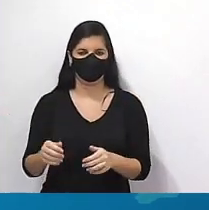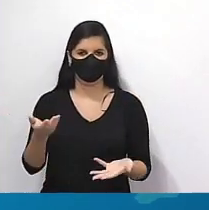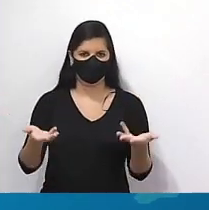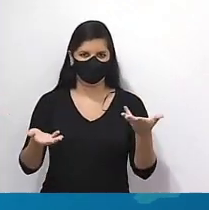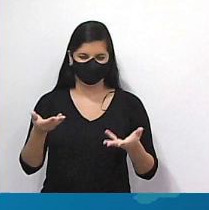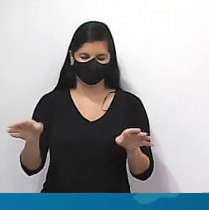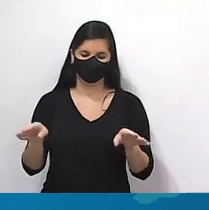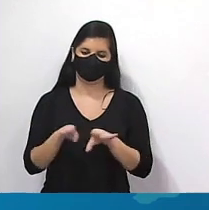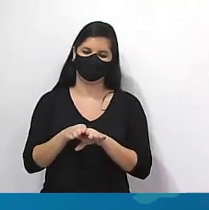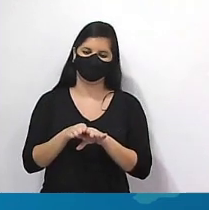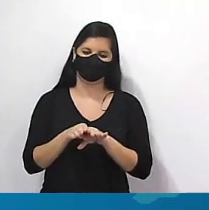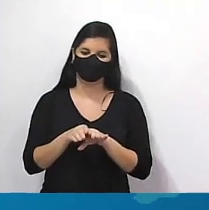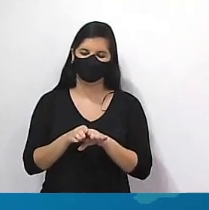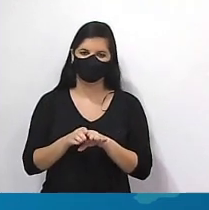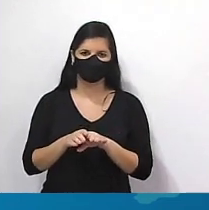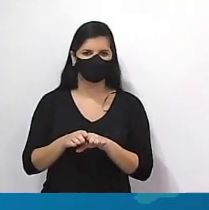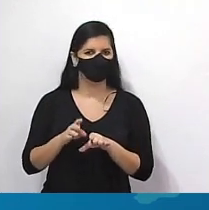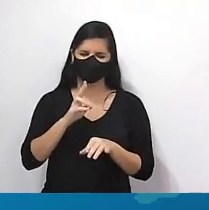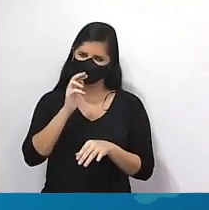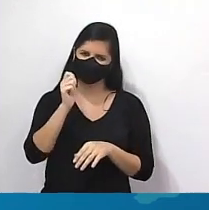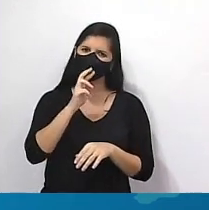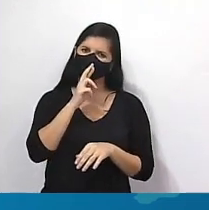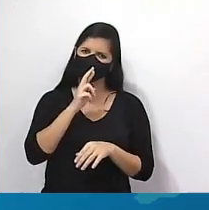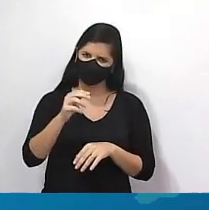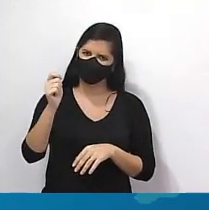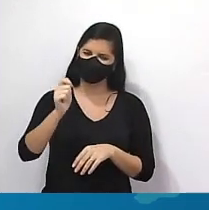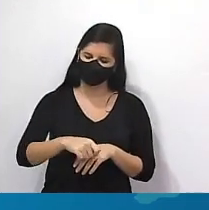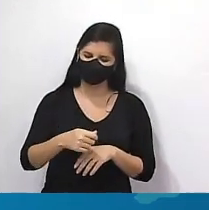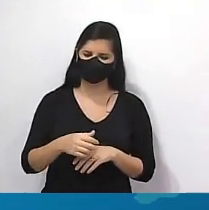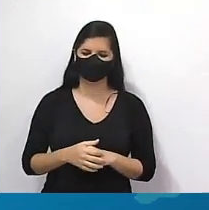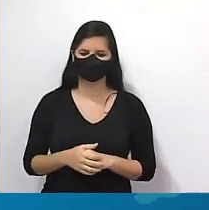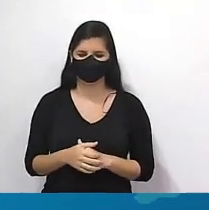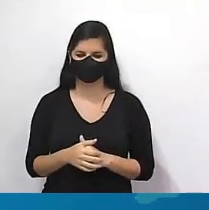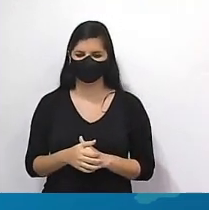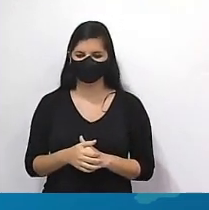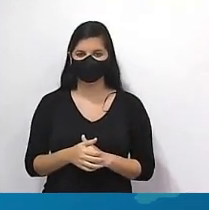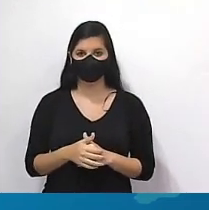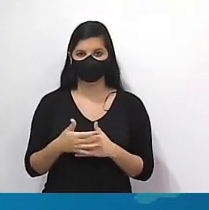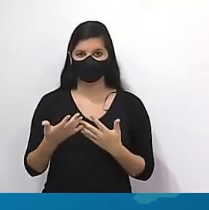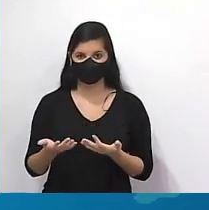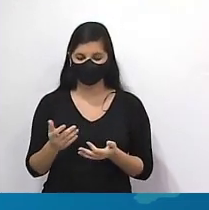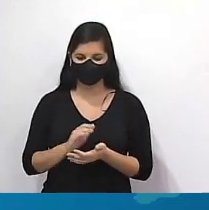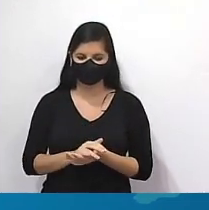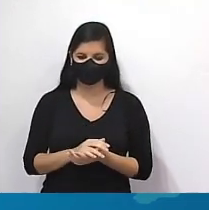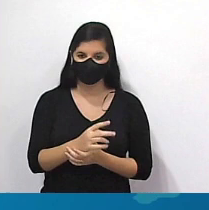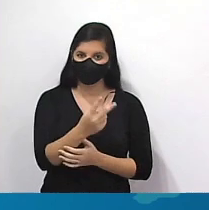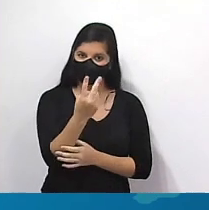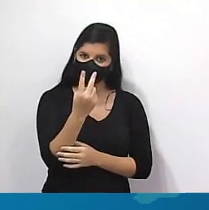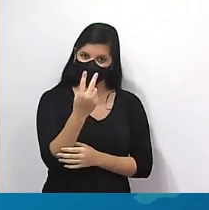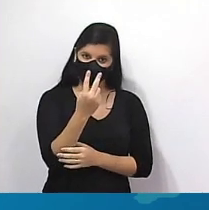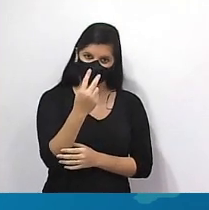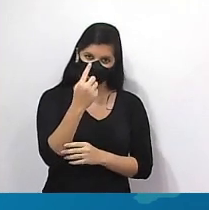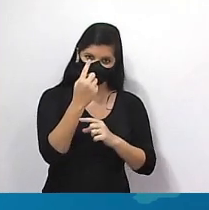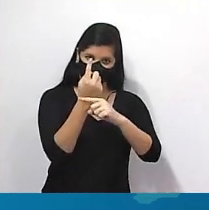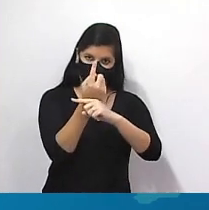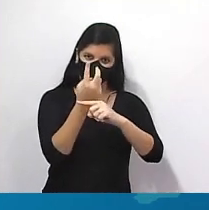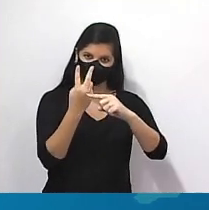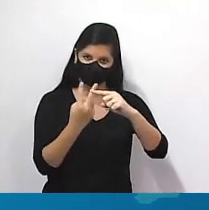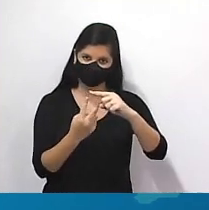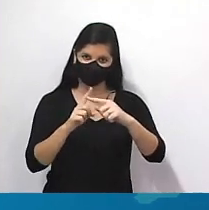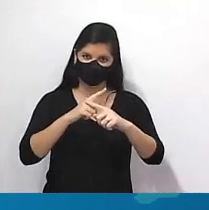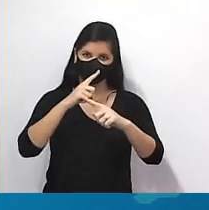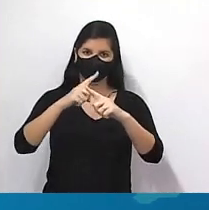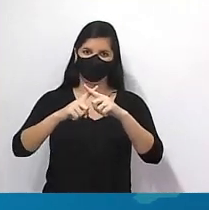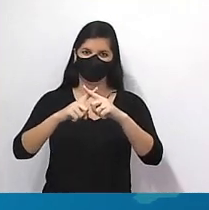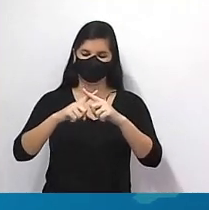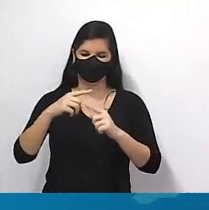proporção. Também é a mesma solução. Acompanha comigo devagarinho o que é que eu vou fazer. Ó, vou pegar o primeiro, que é 1/2, e vou